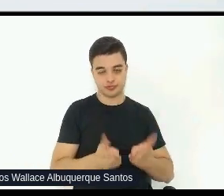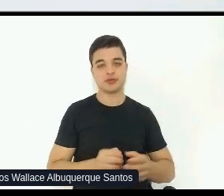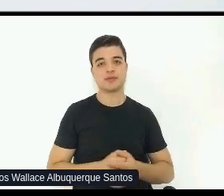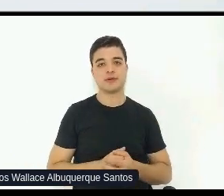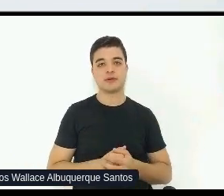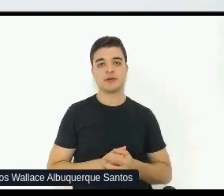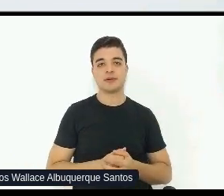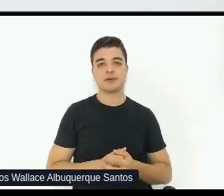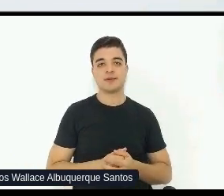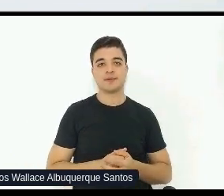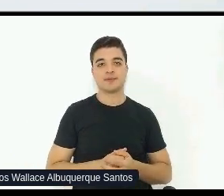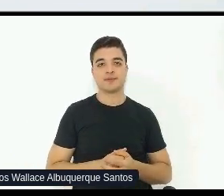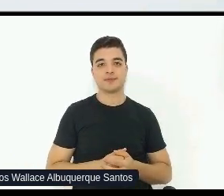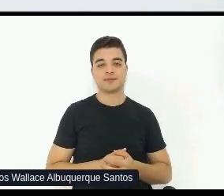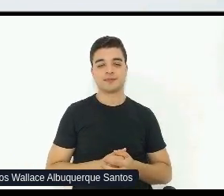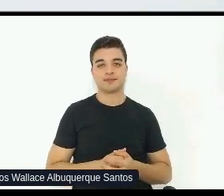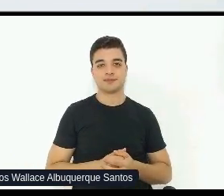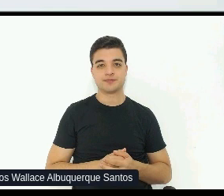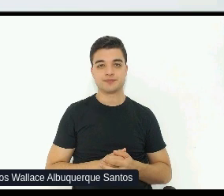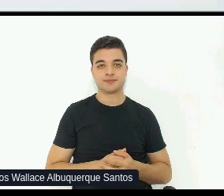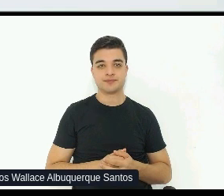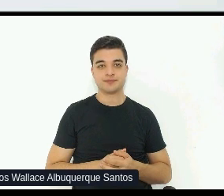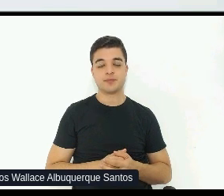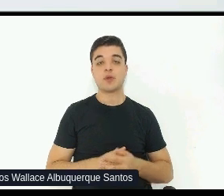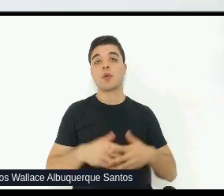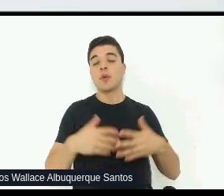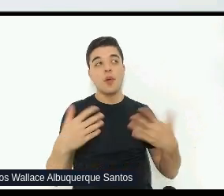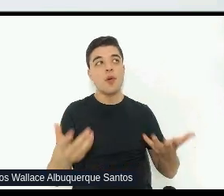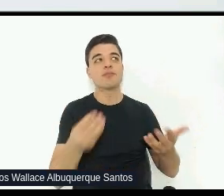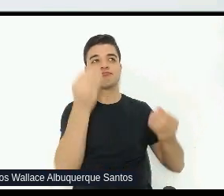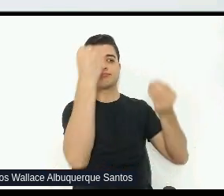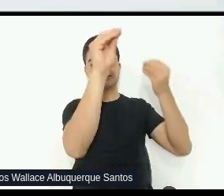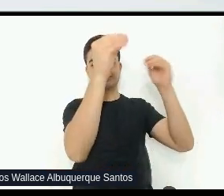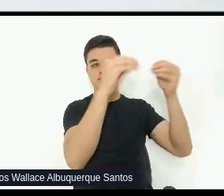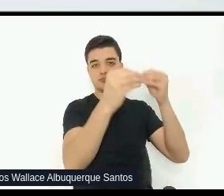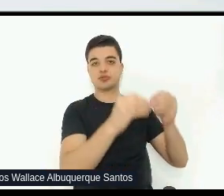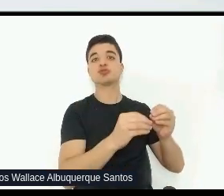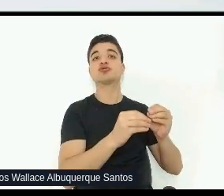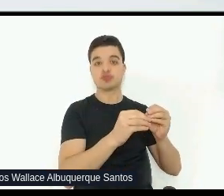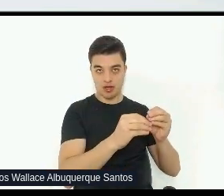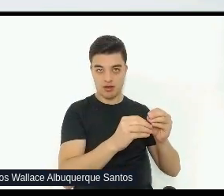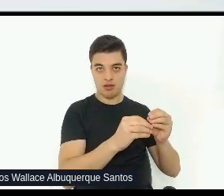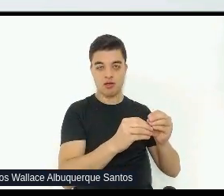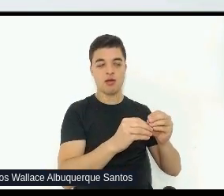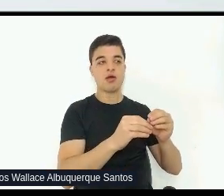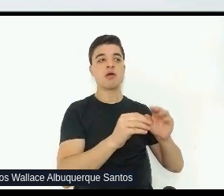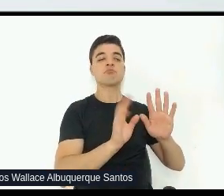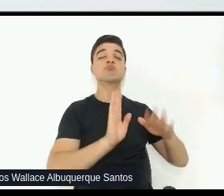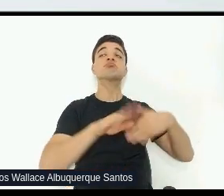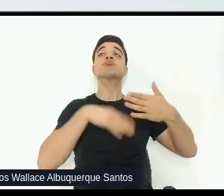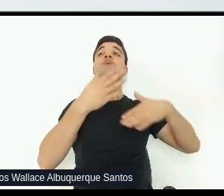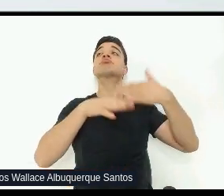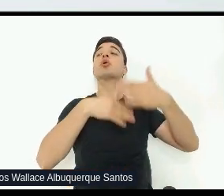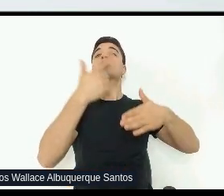coisas já preenchidas, né? Ele já volte sem precisar refazer um preenchimento novamente.